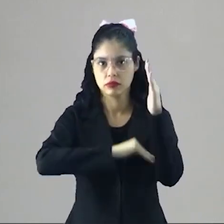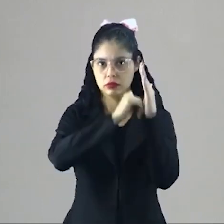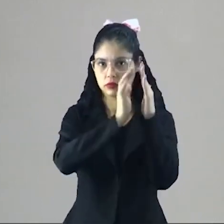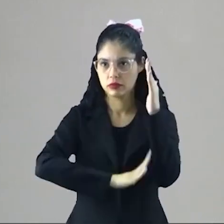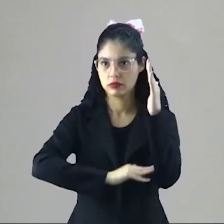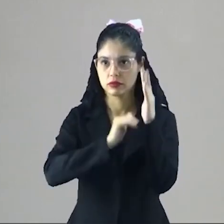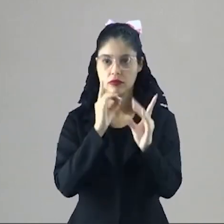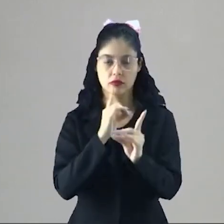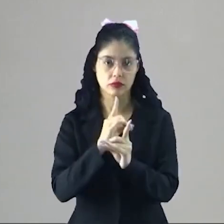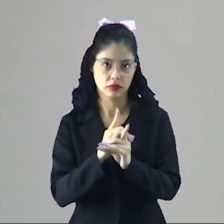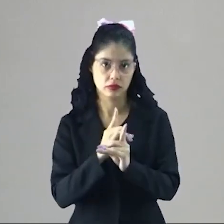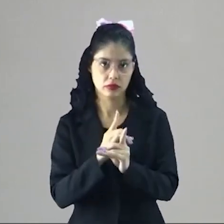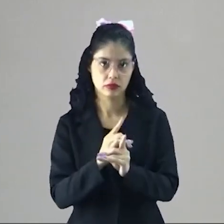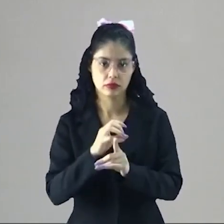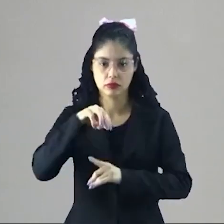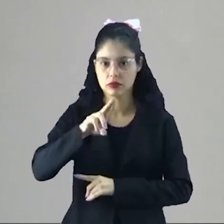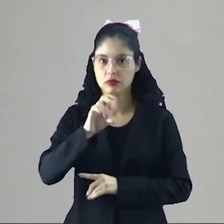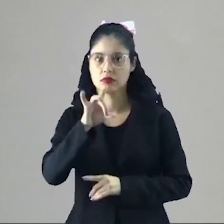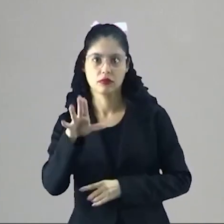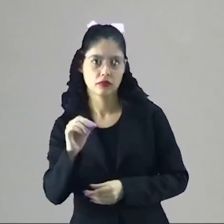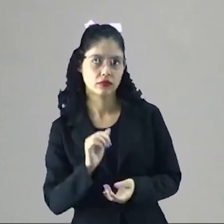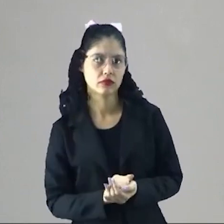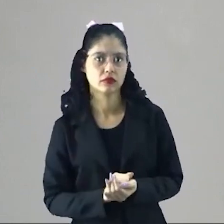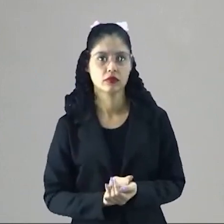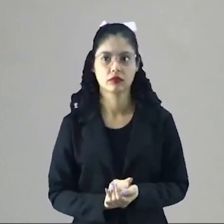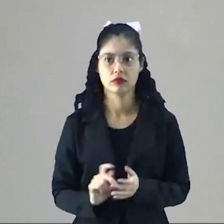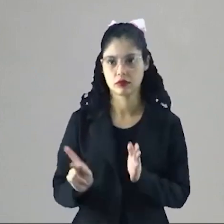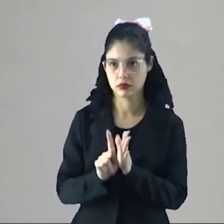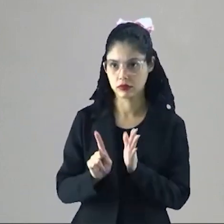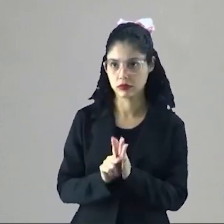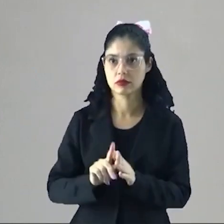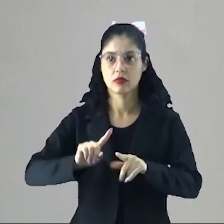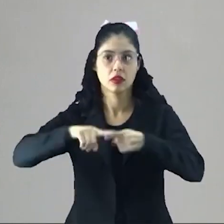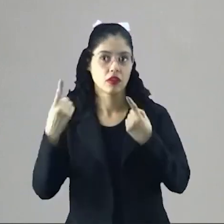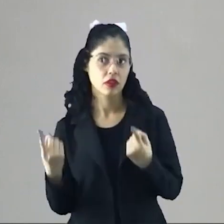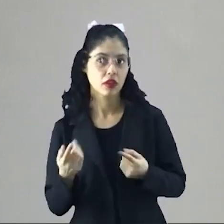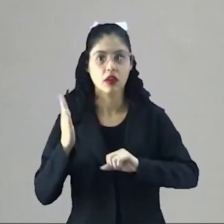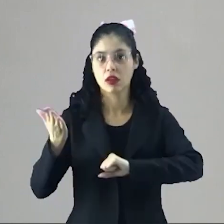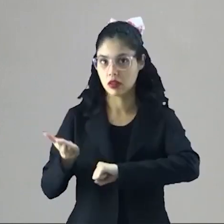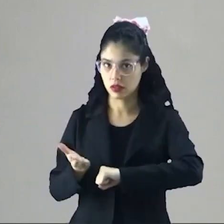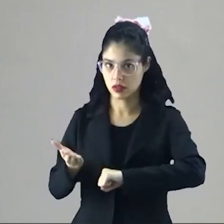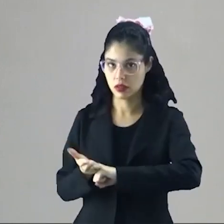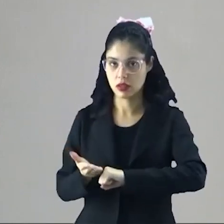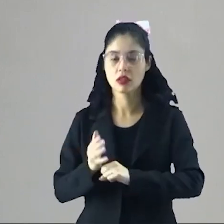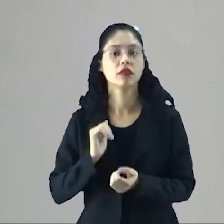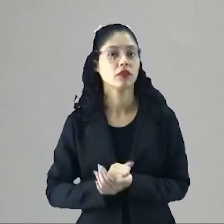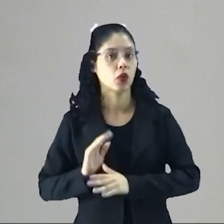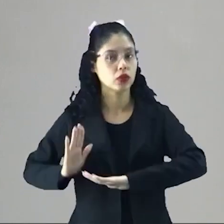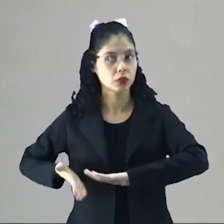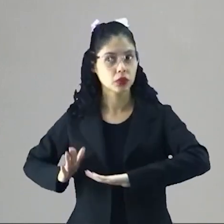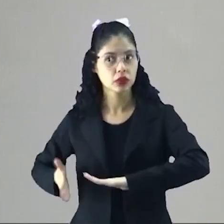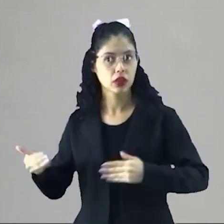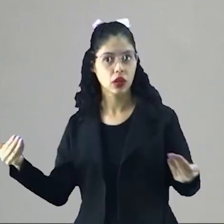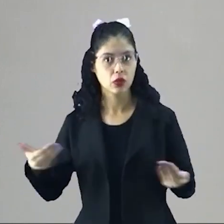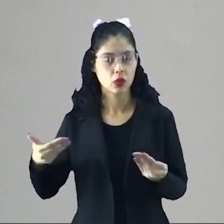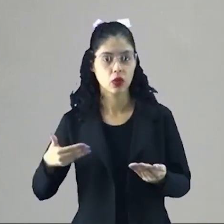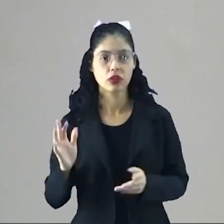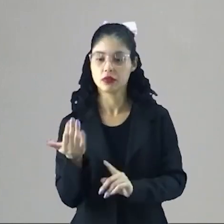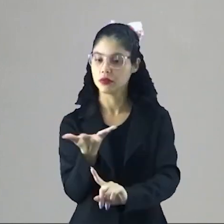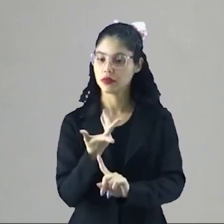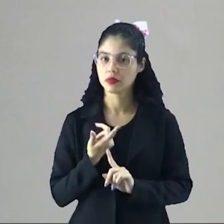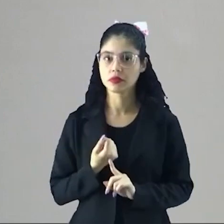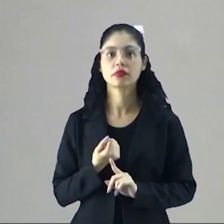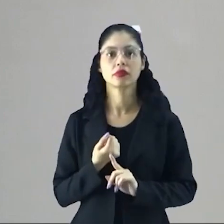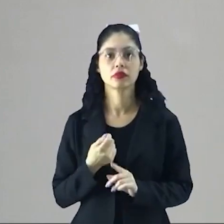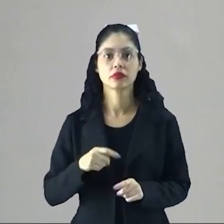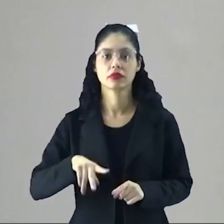pinturas, você vai encontrar pinturas em museus ou então em galerias clássicas. Mas as galerias mais modernas, mais contemporâneas, os artistas vão